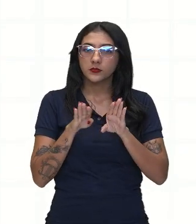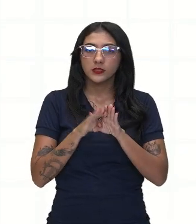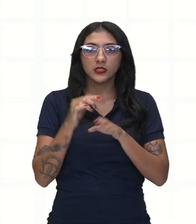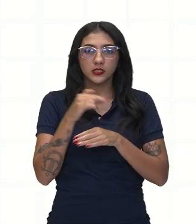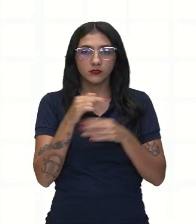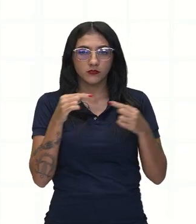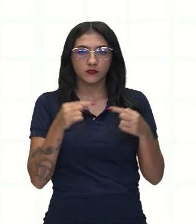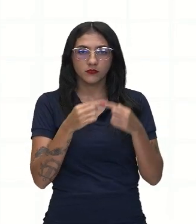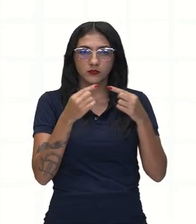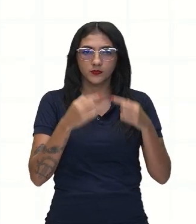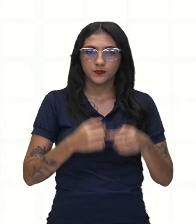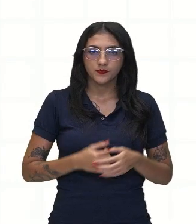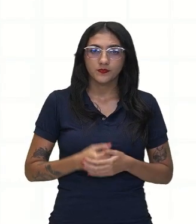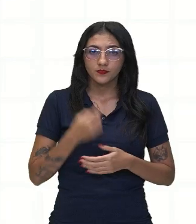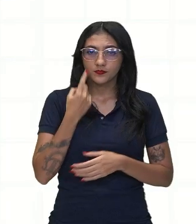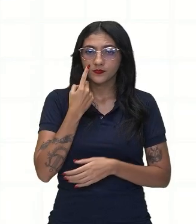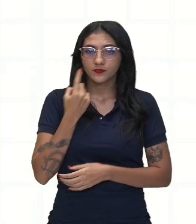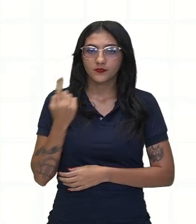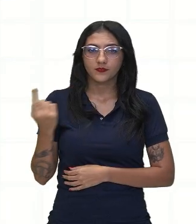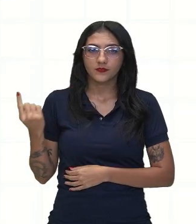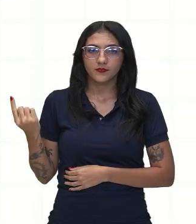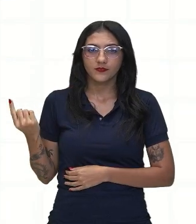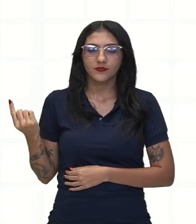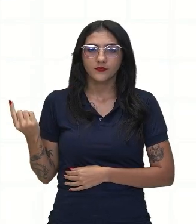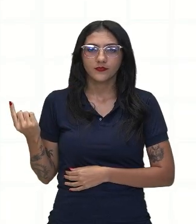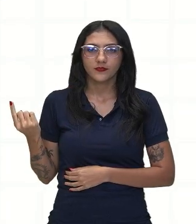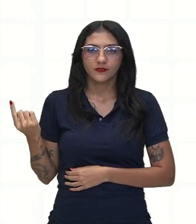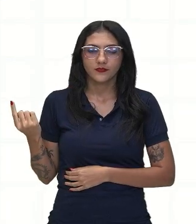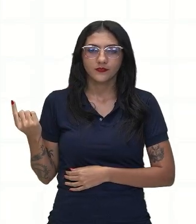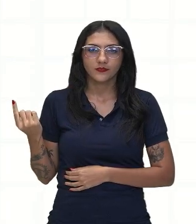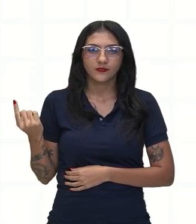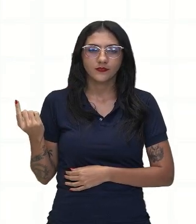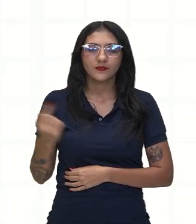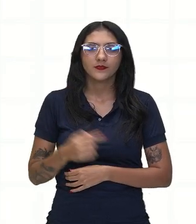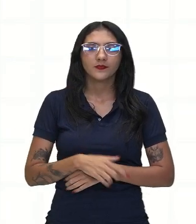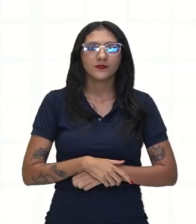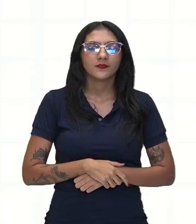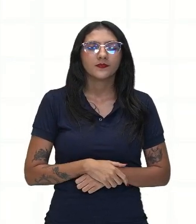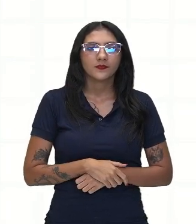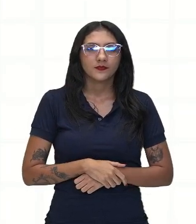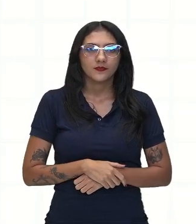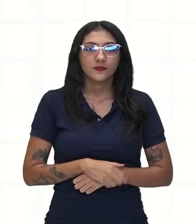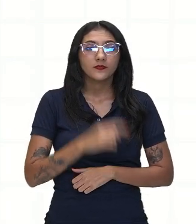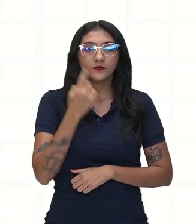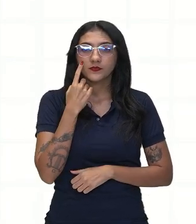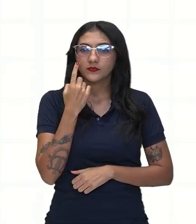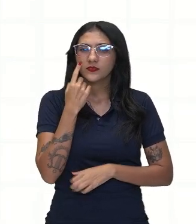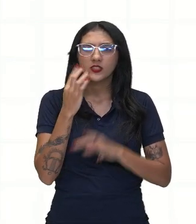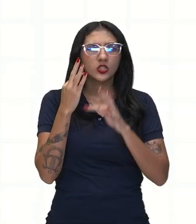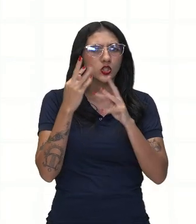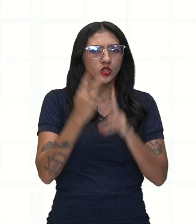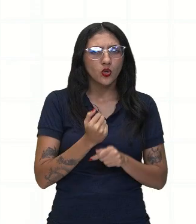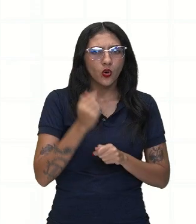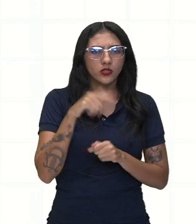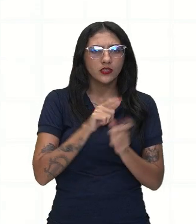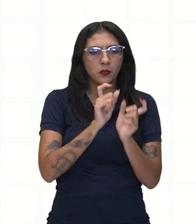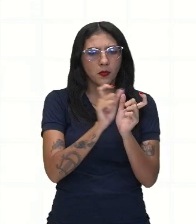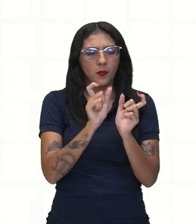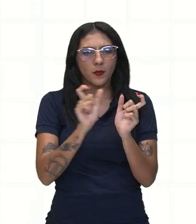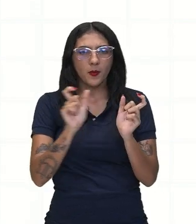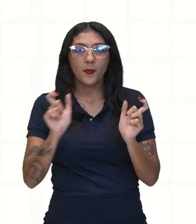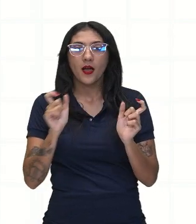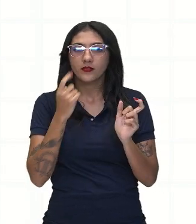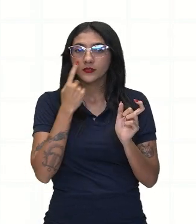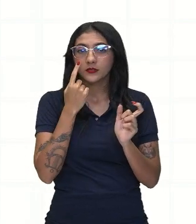Fórum, órgão, órfão, elétrons, bíceps e história. Então vejam que todas essas paroxítonas, elas terminam,